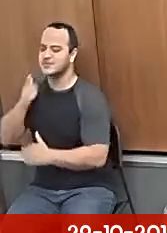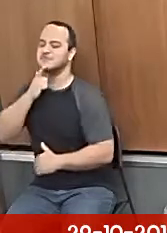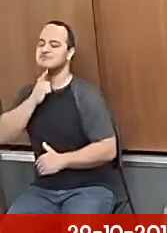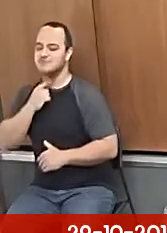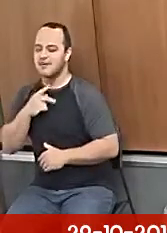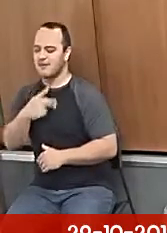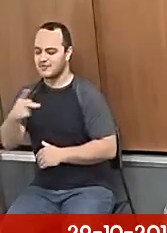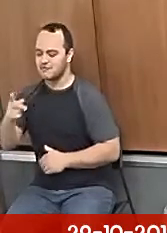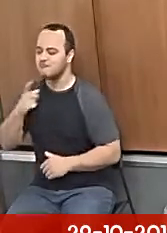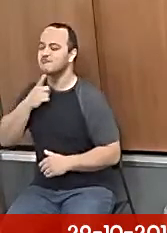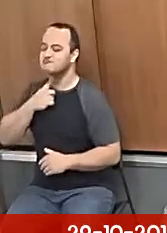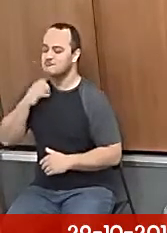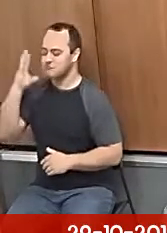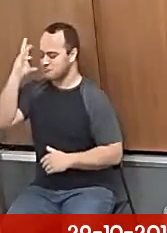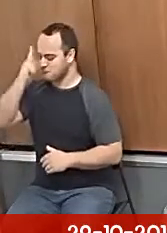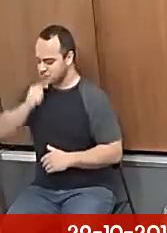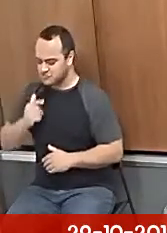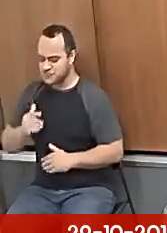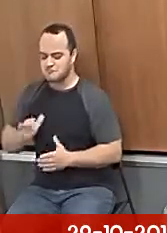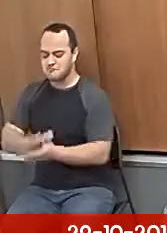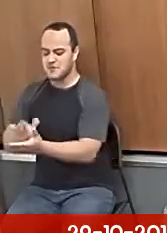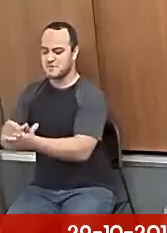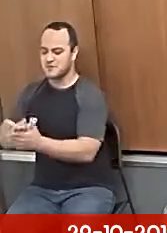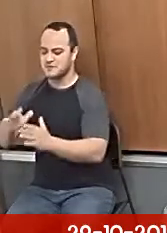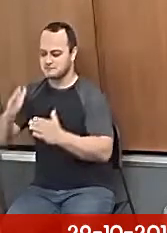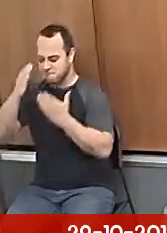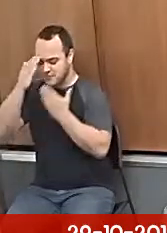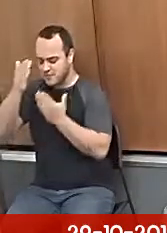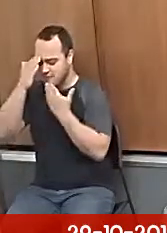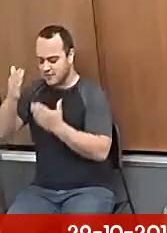ajudando a fortalecê-la. Muito obrigado. Muito bem.